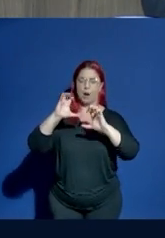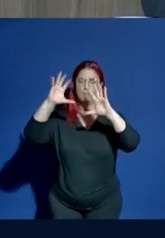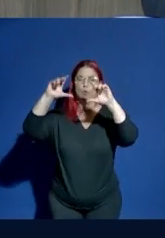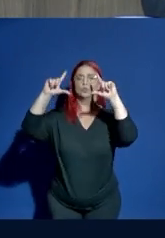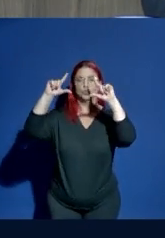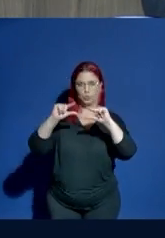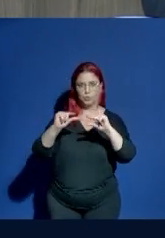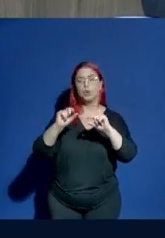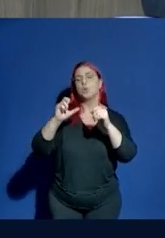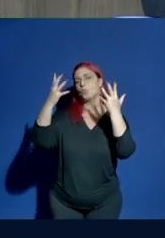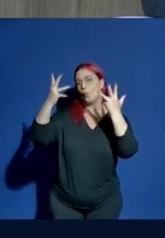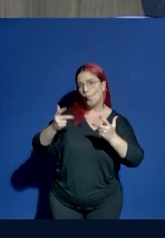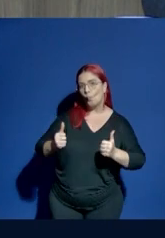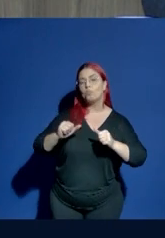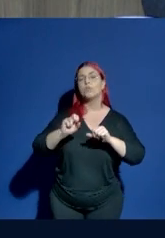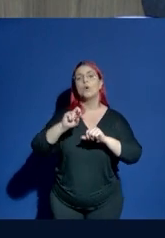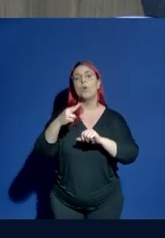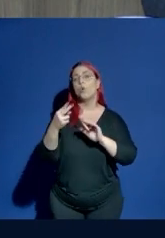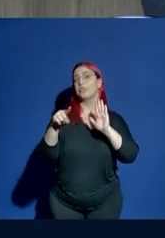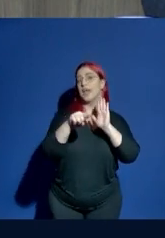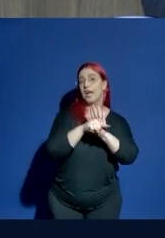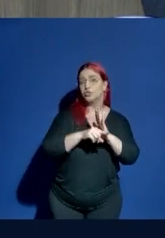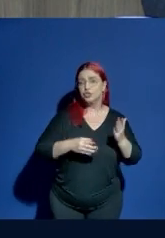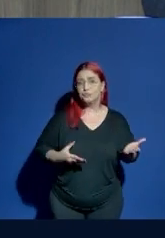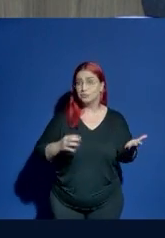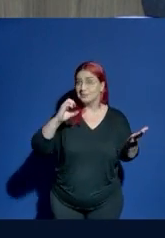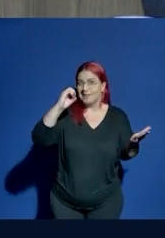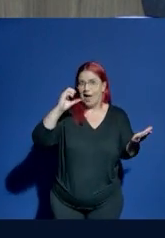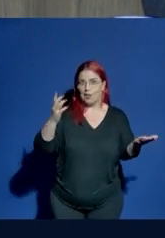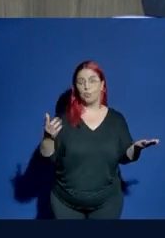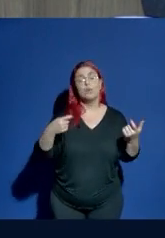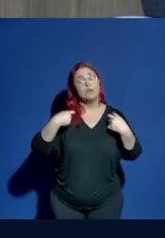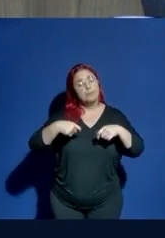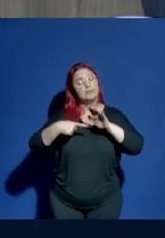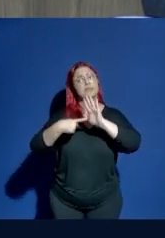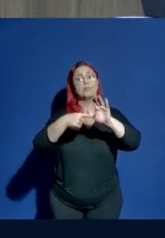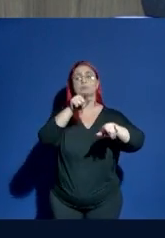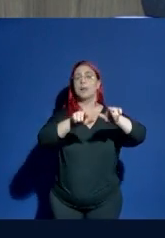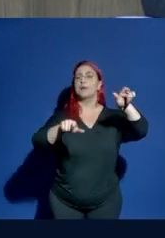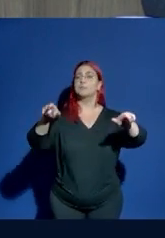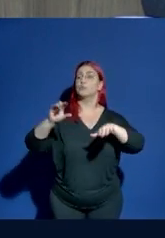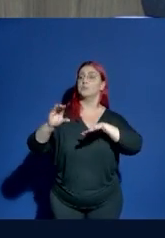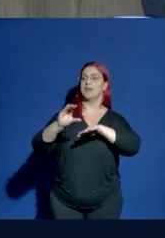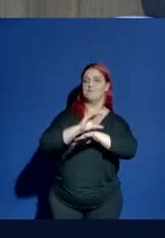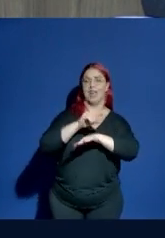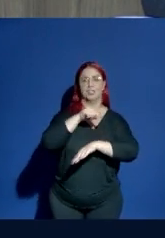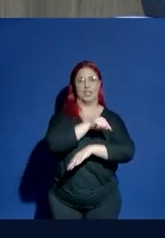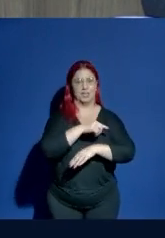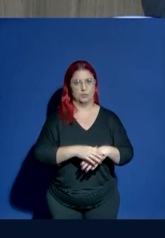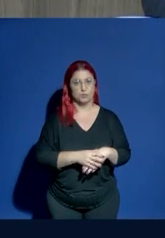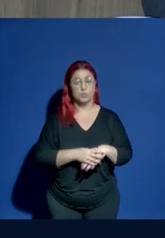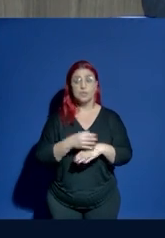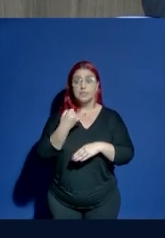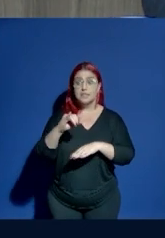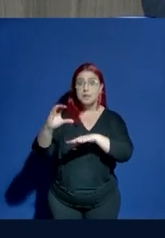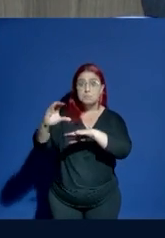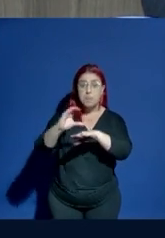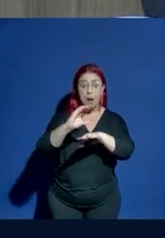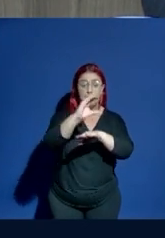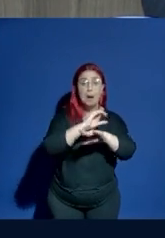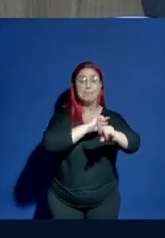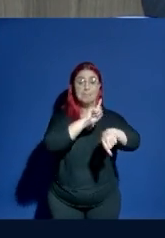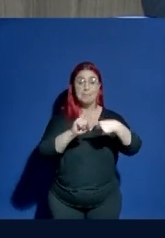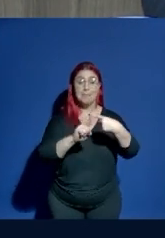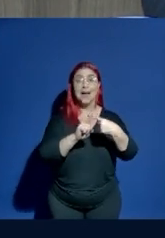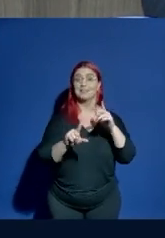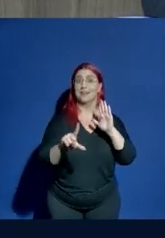matéria-prima carbono negativo. Então, a gente precisa mostrar isso para os investidores, porque é através de investimento e de política